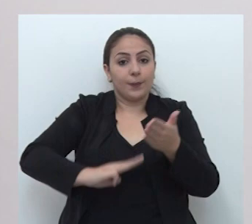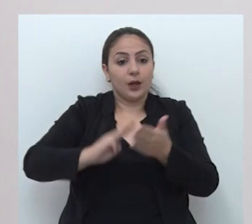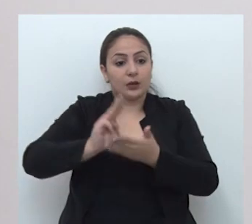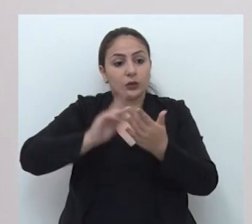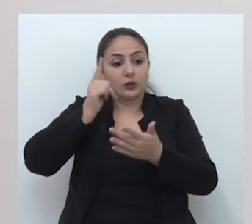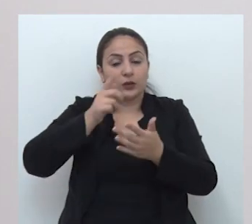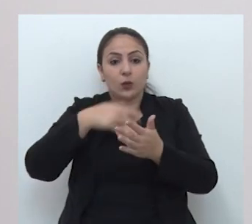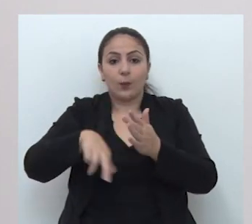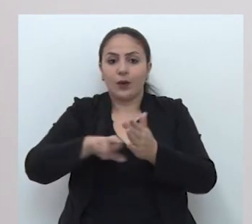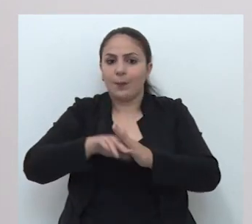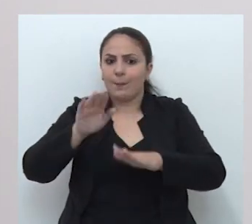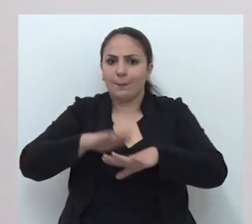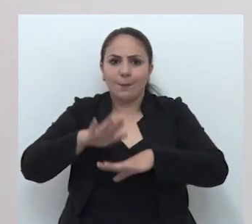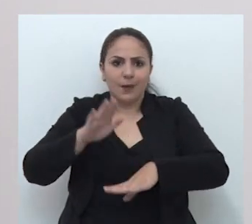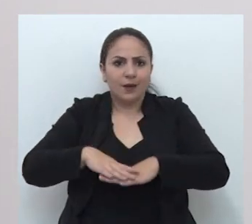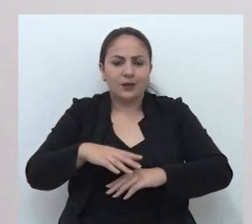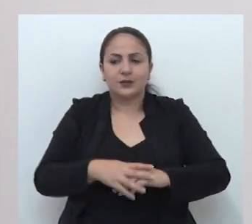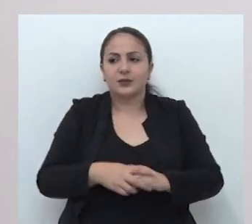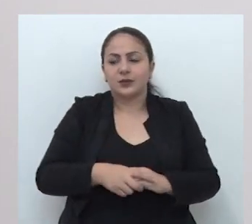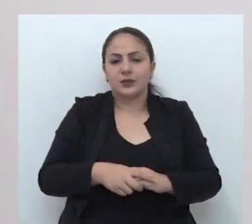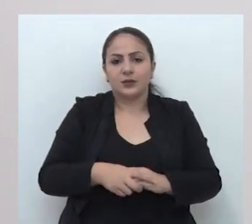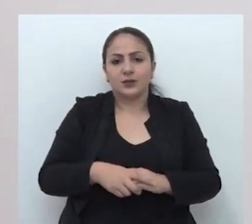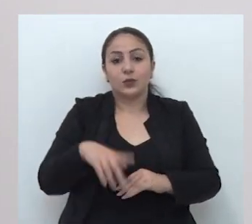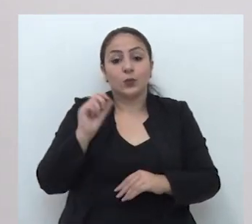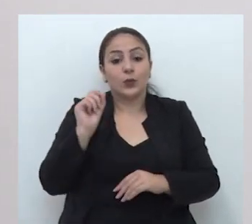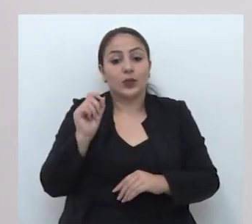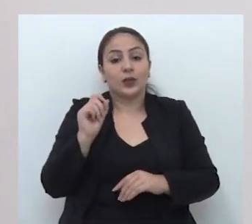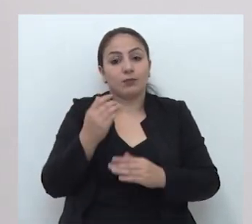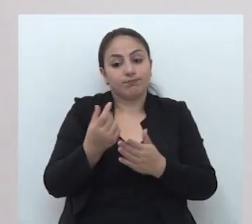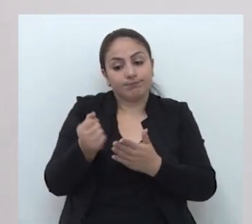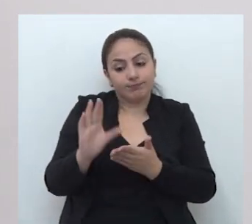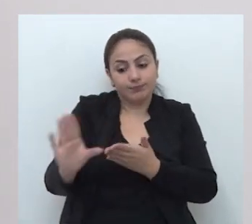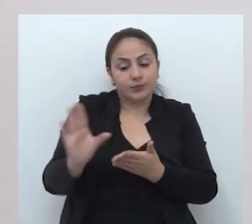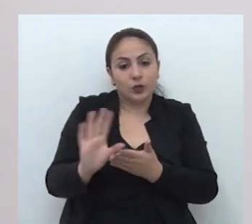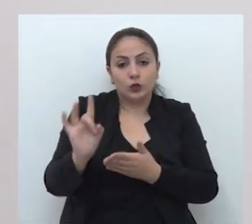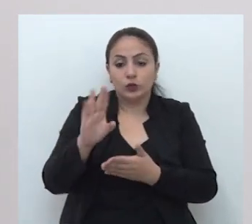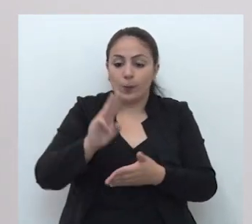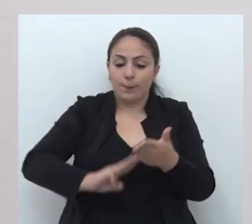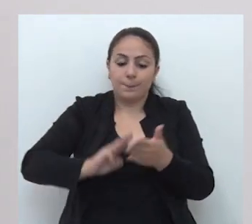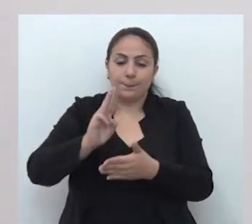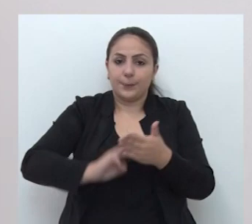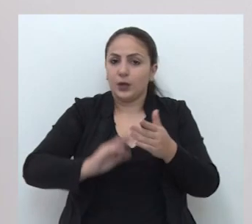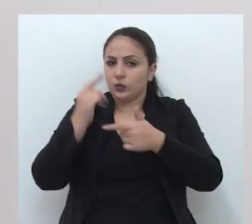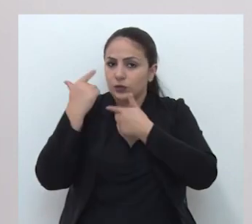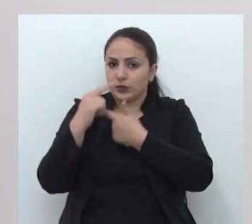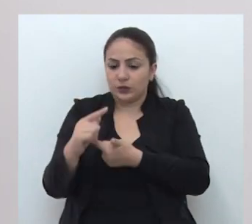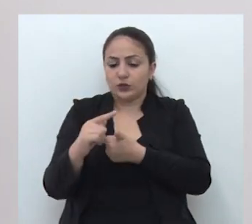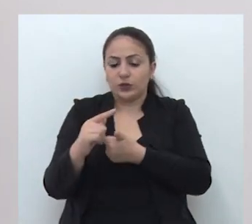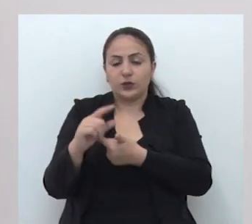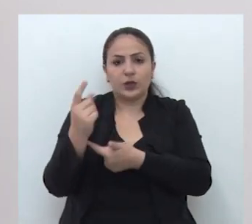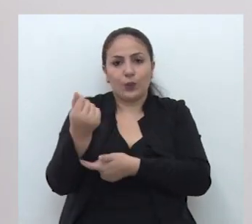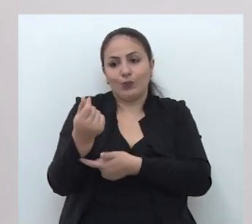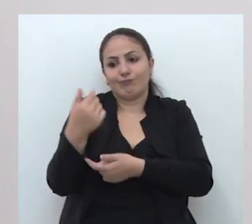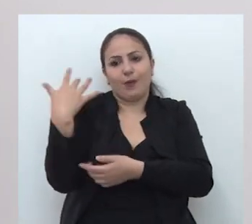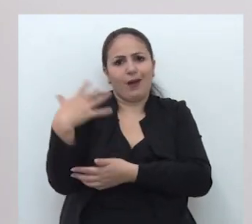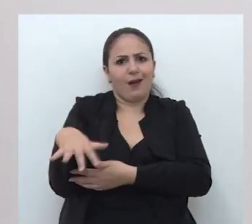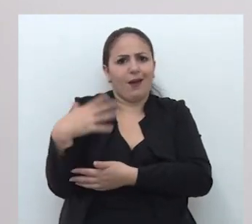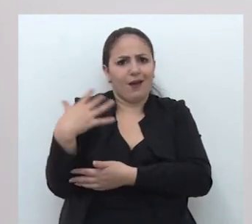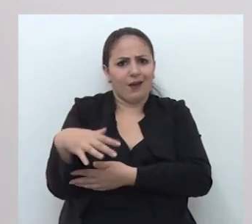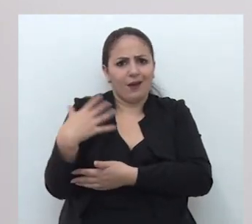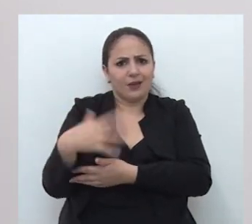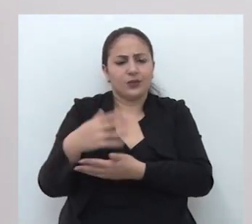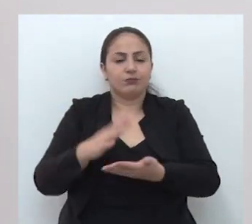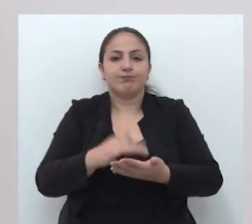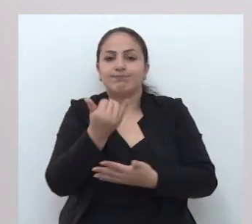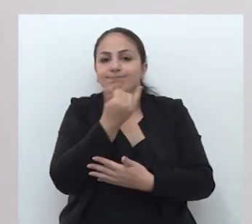menos e recupera muito mais, do que investir somente no método tradicional, que custa caro